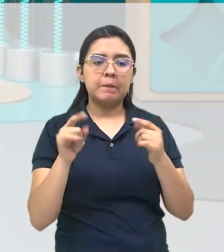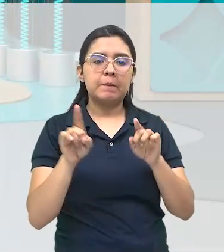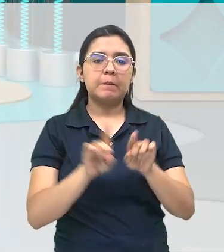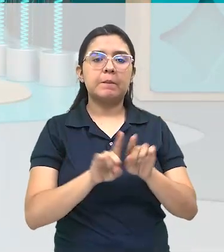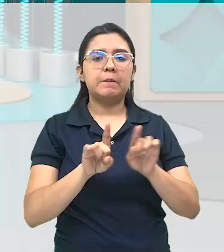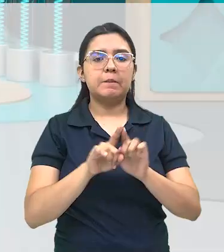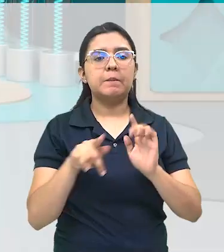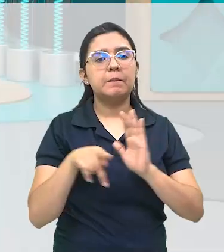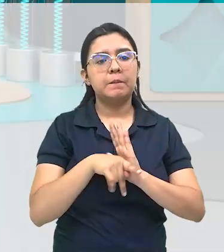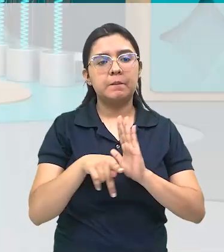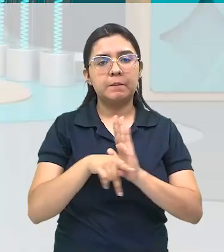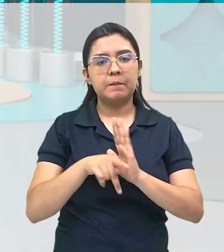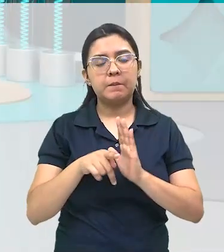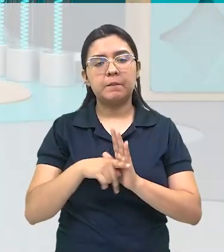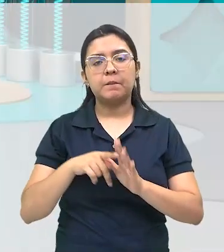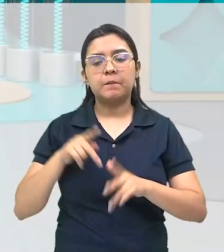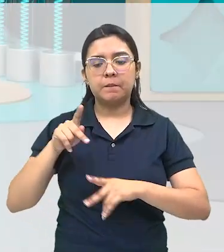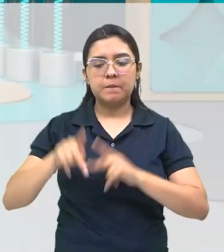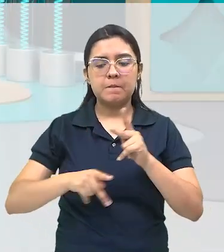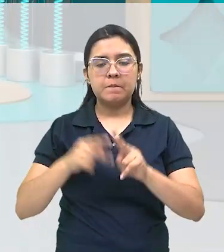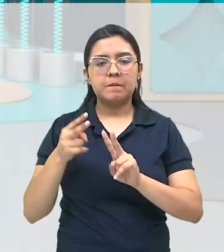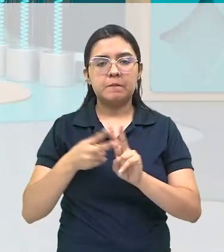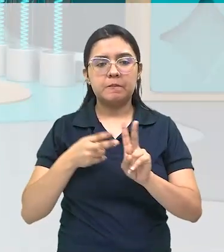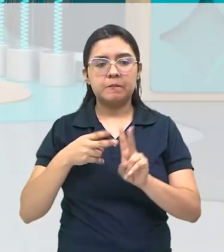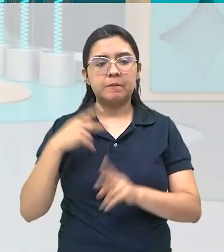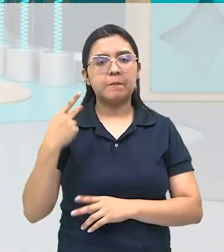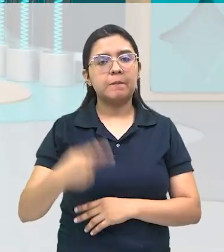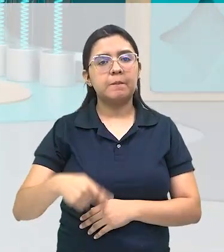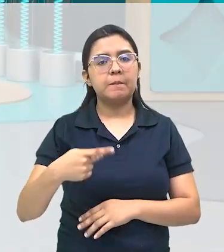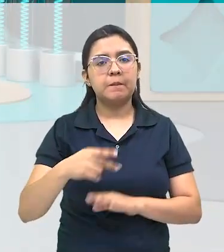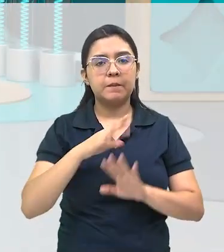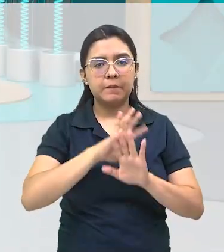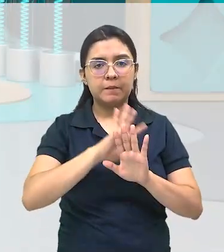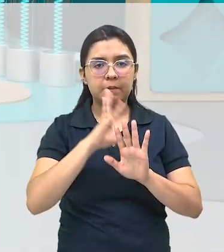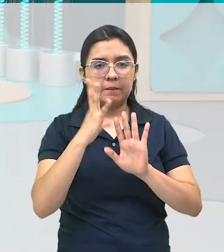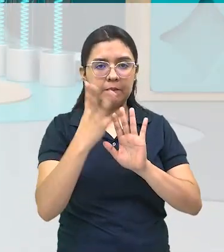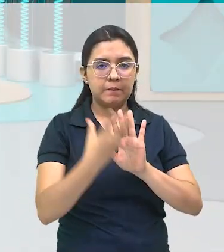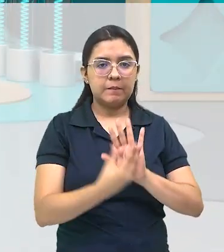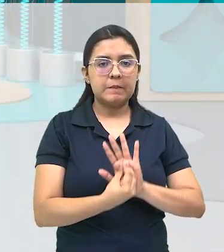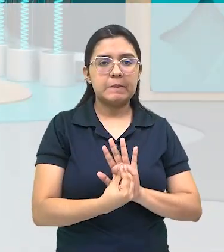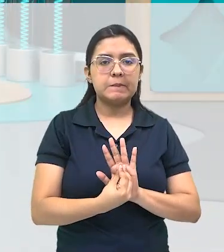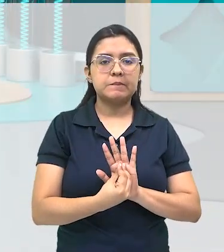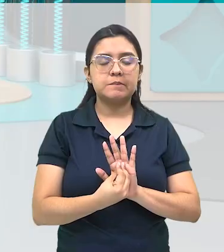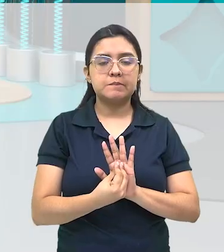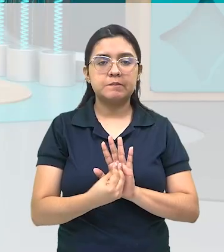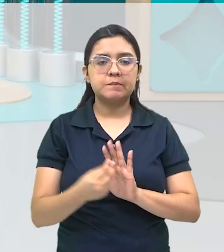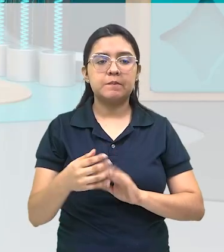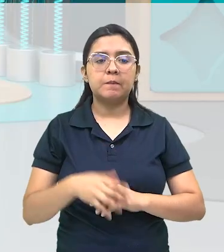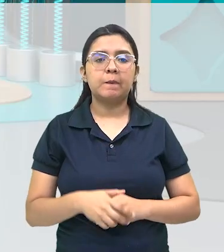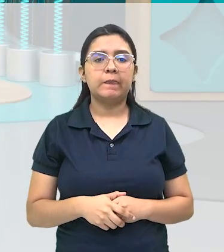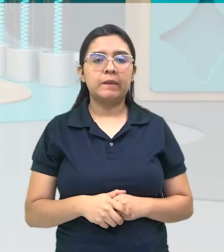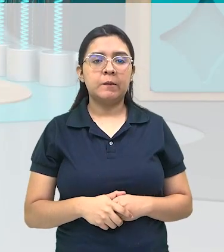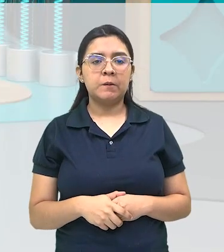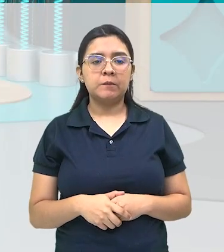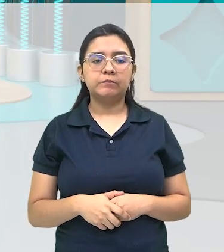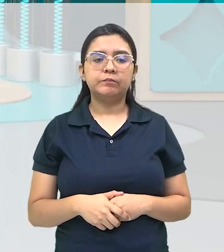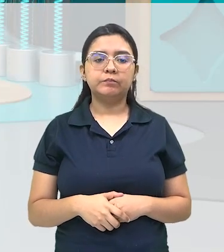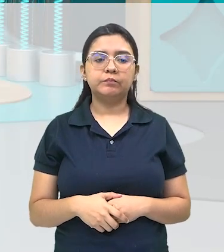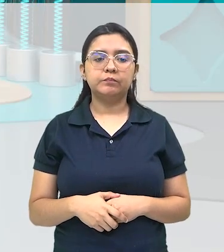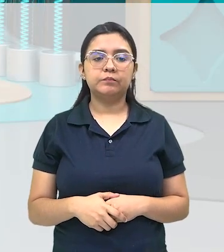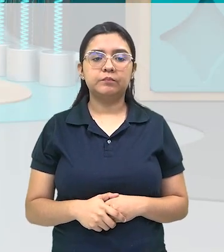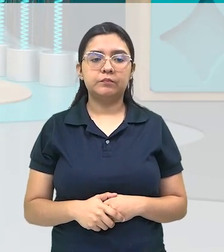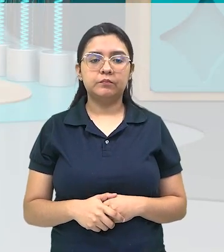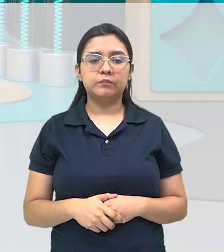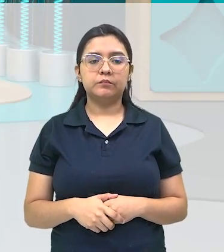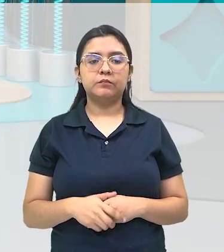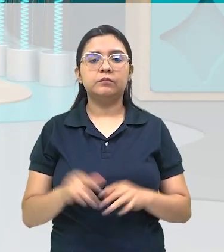mundo também dos nossos indígenas amazônicos aqui, dos nossos indígenas daqui, que também acreditam nisso, de que